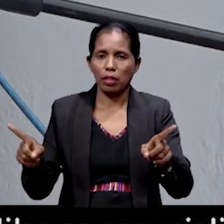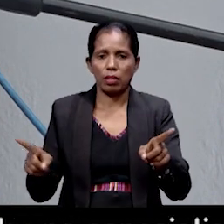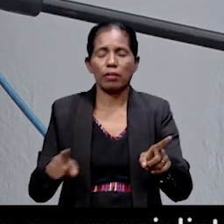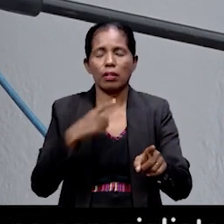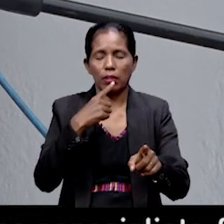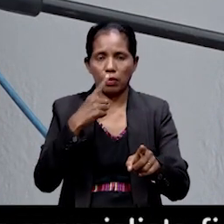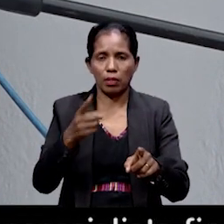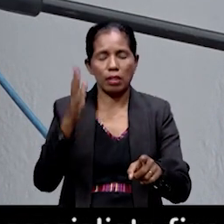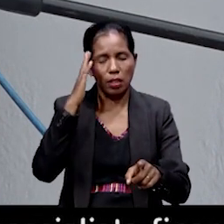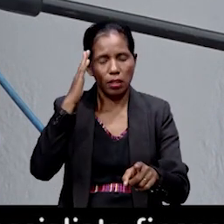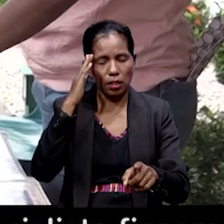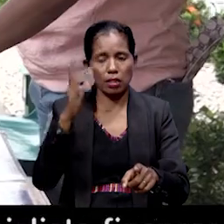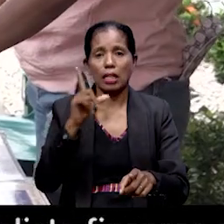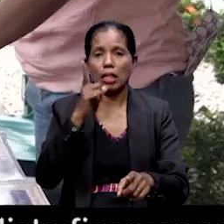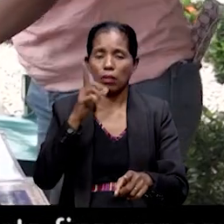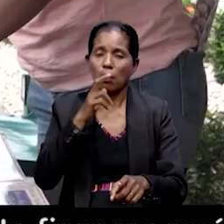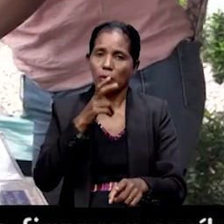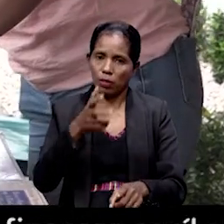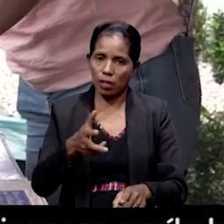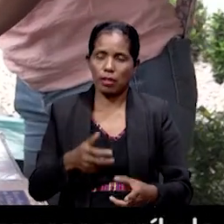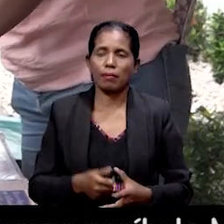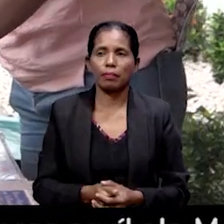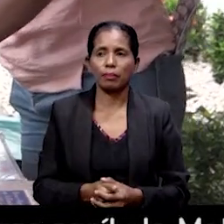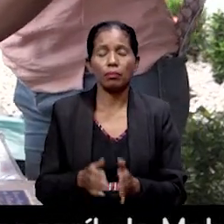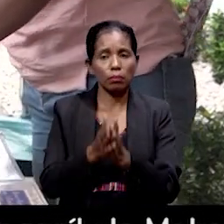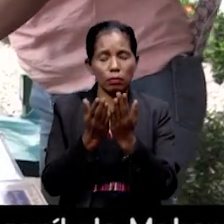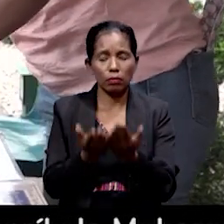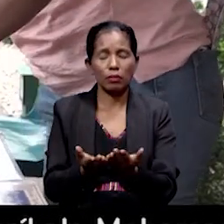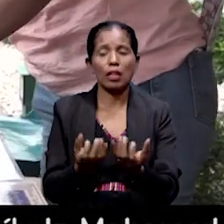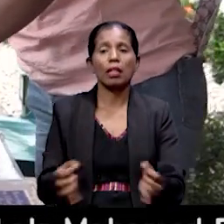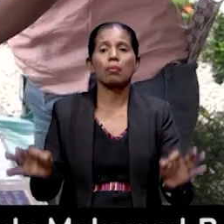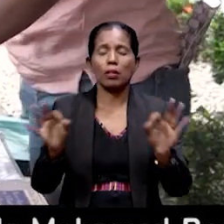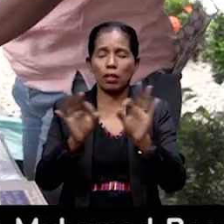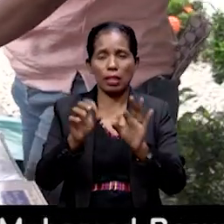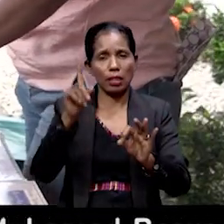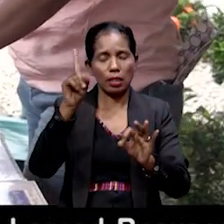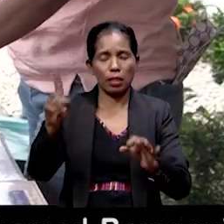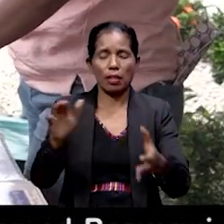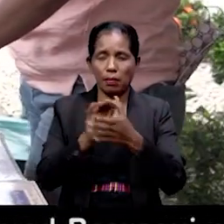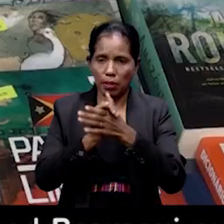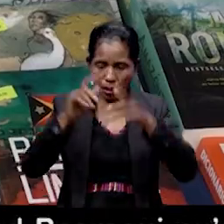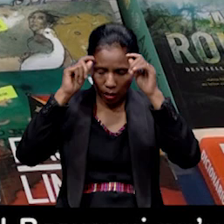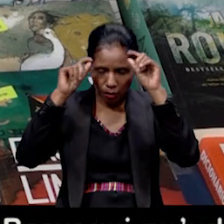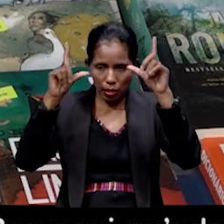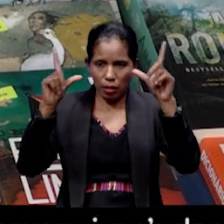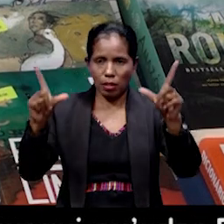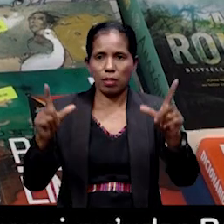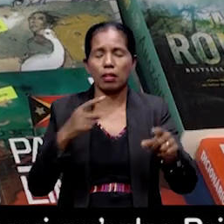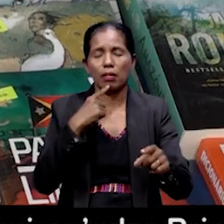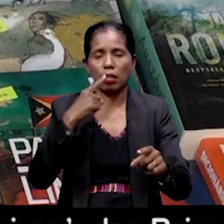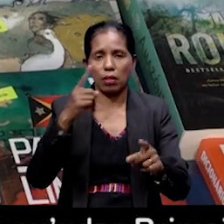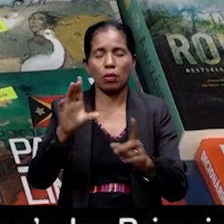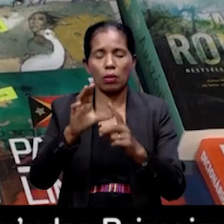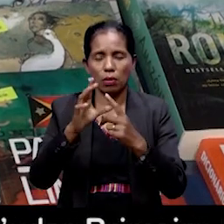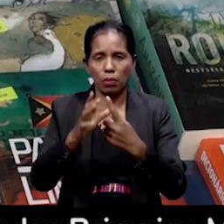de saber em língua portuguesa. Feira Livre Nemos, nesse evento importante ida, rodeia mete em Timor-Leste nia laço cultural